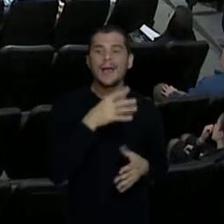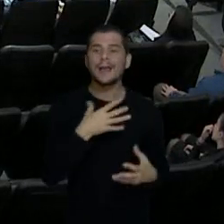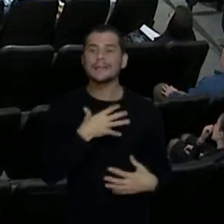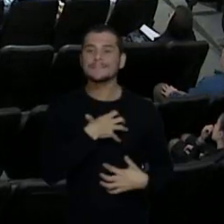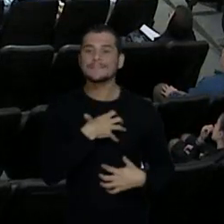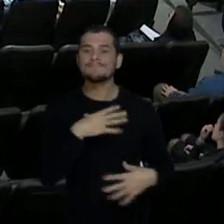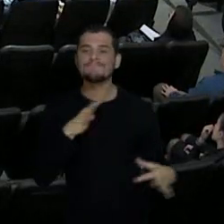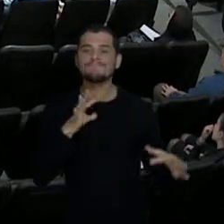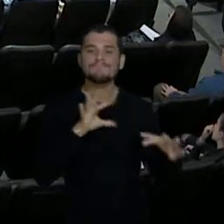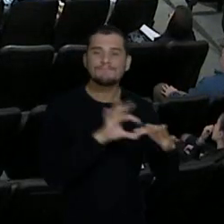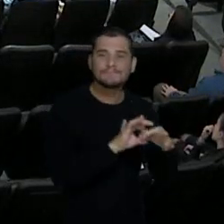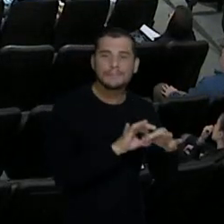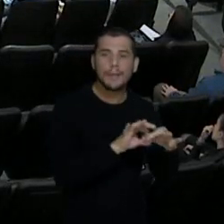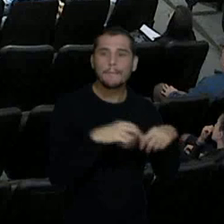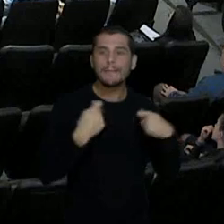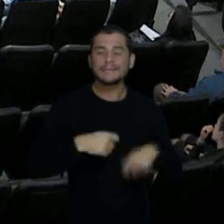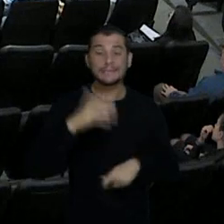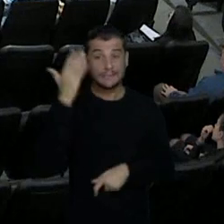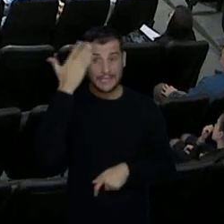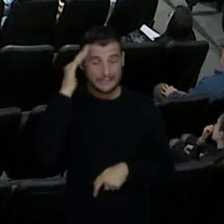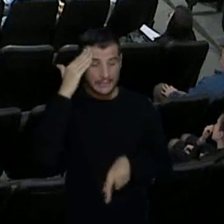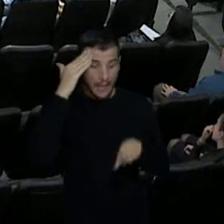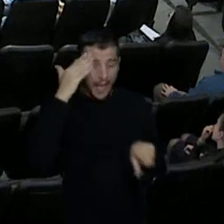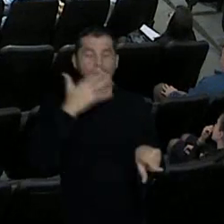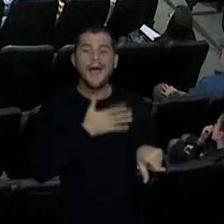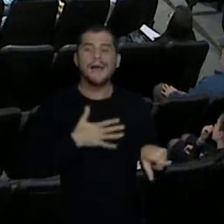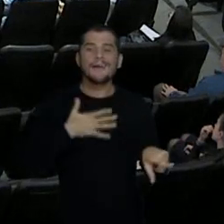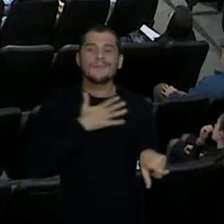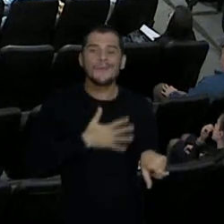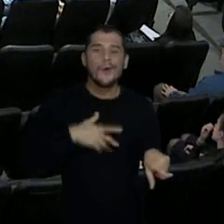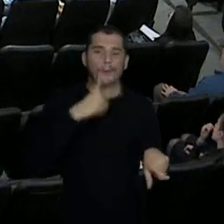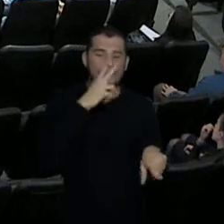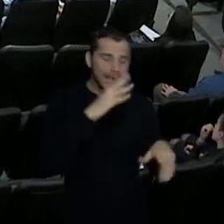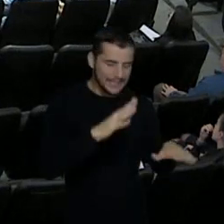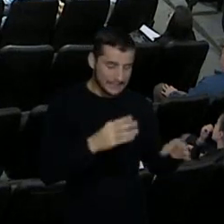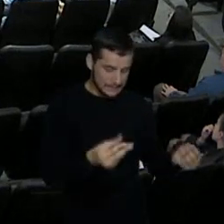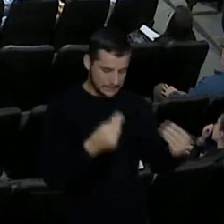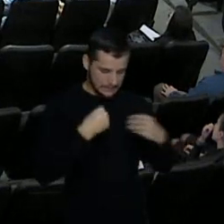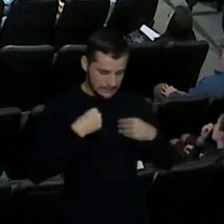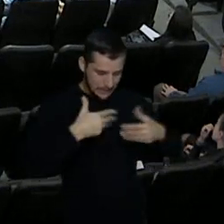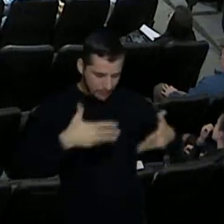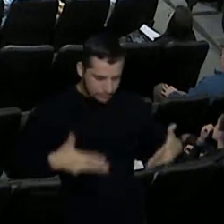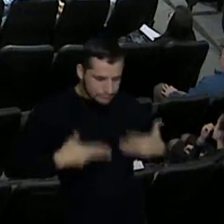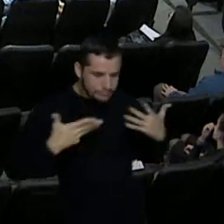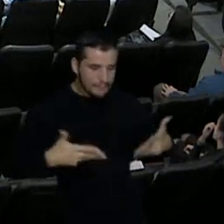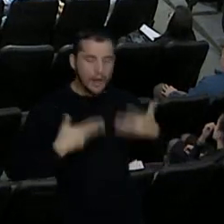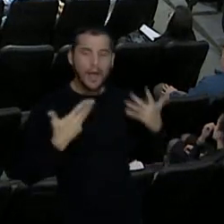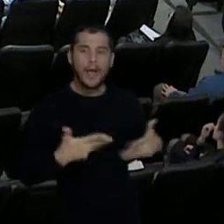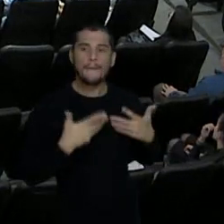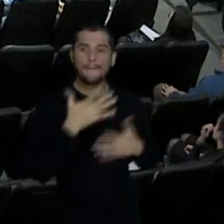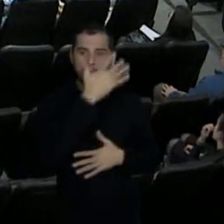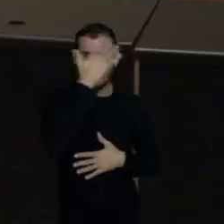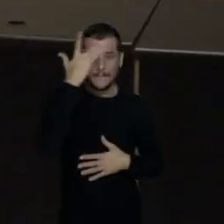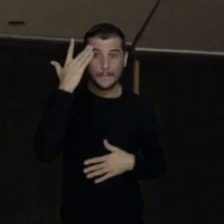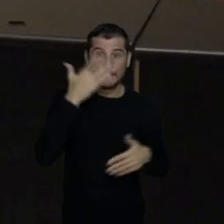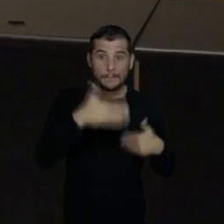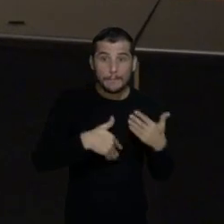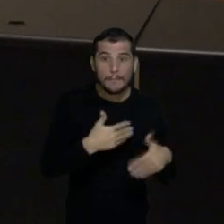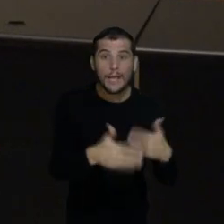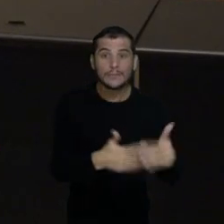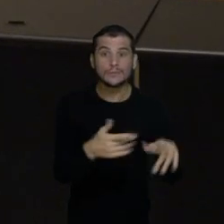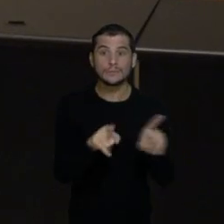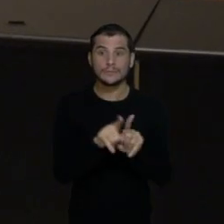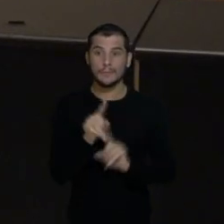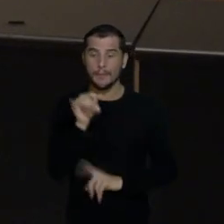entender o que gosta porque a partir do que gosta você pode dar textos que tenham relacionados à aquele assunto que aquele estudante